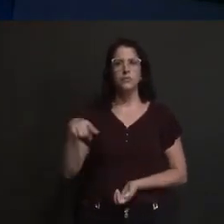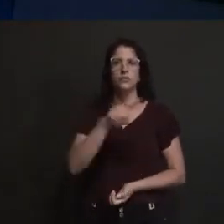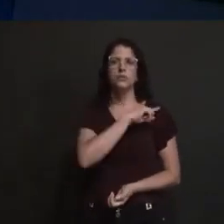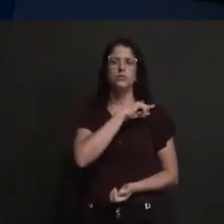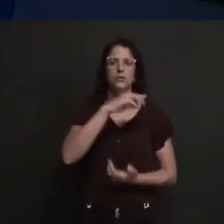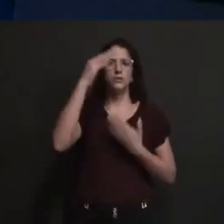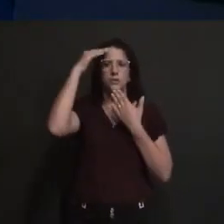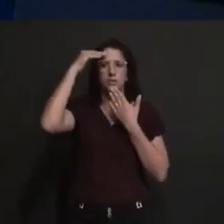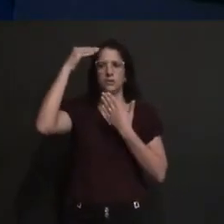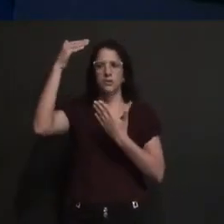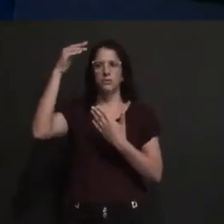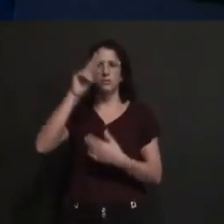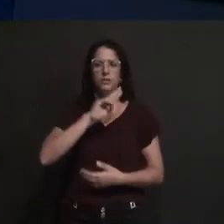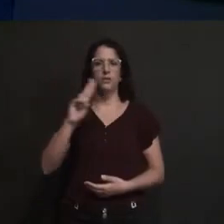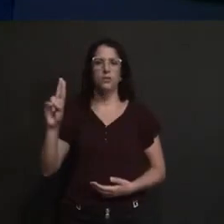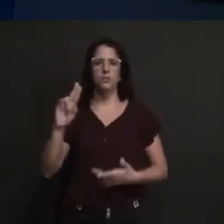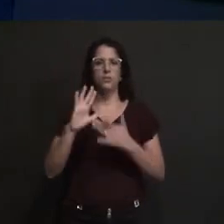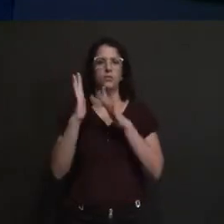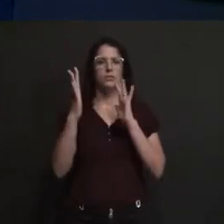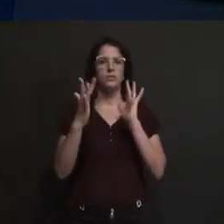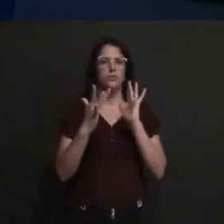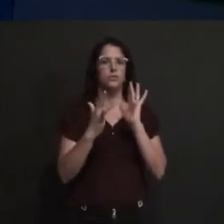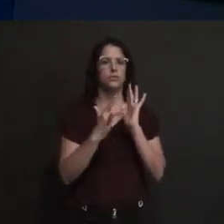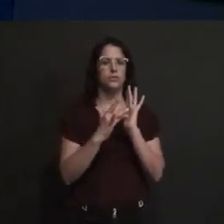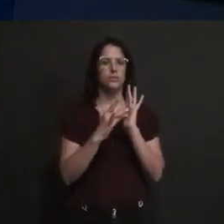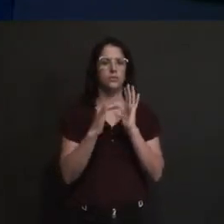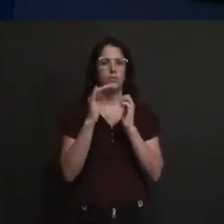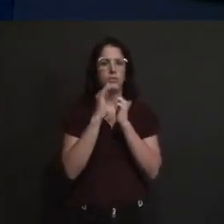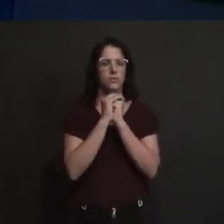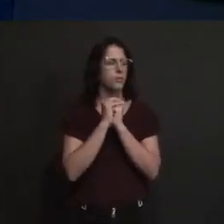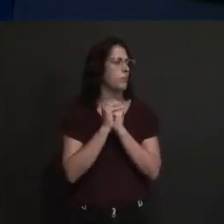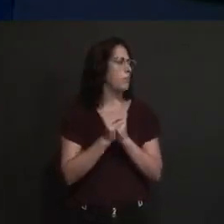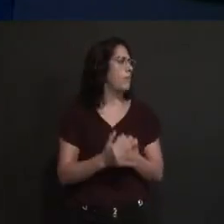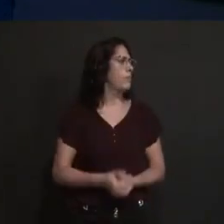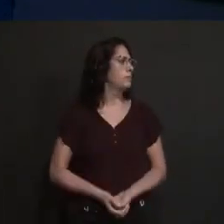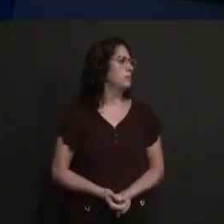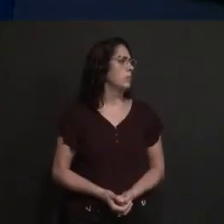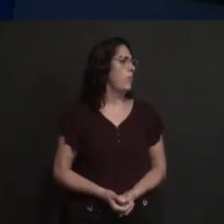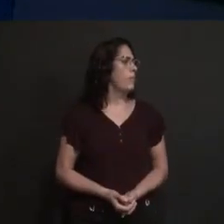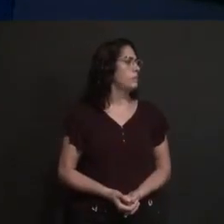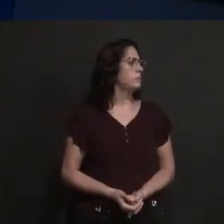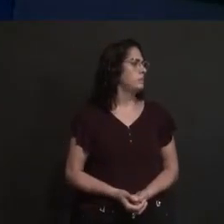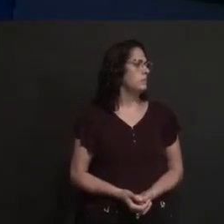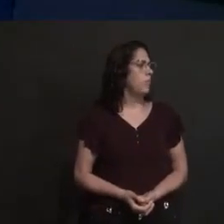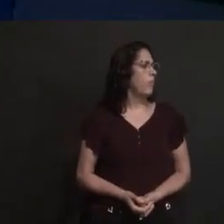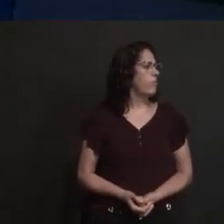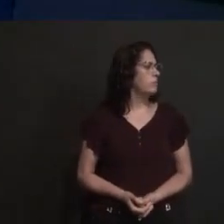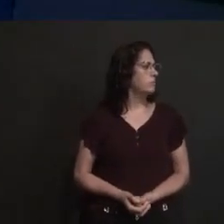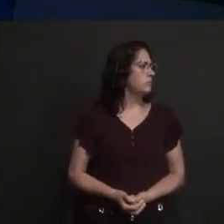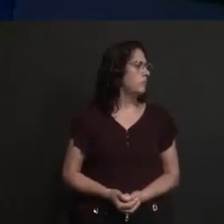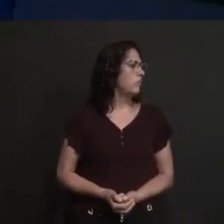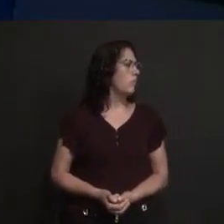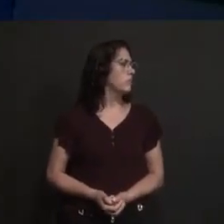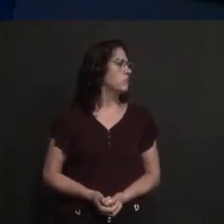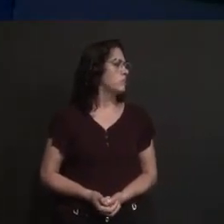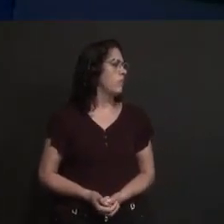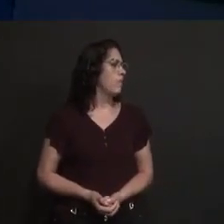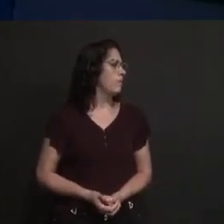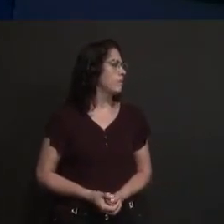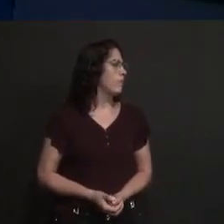agradecemos. Em nome de Jesus. Amém. Pode cantar mais uma vez.